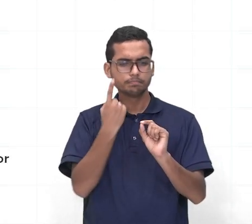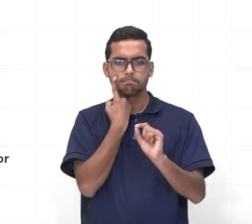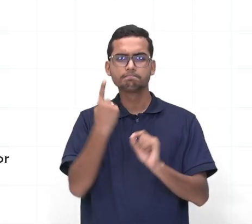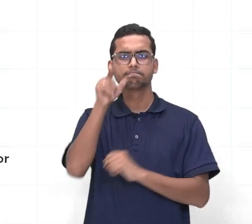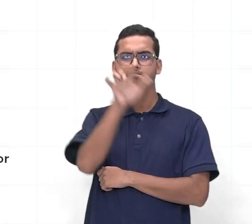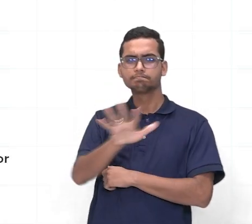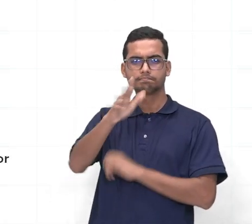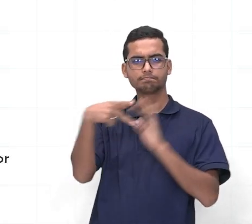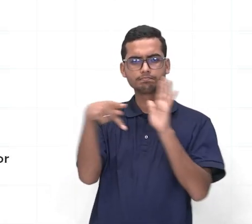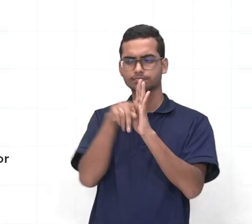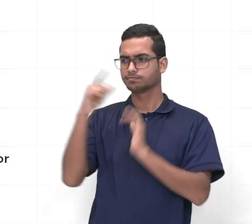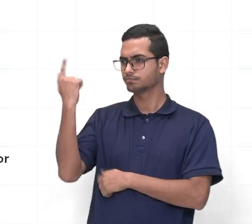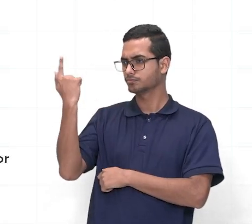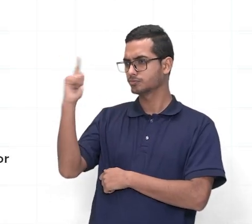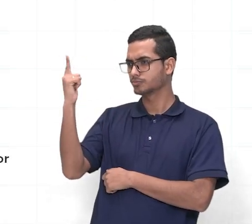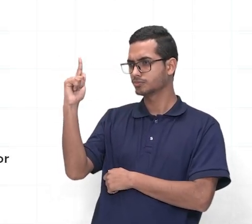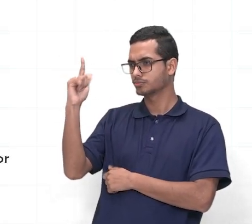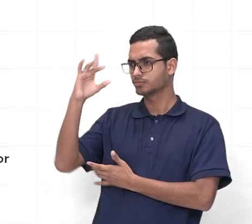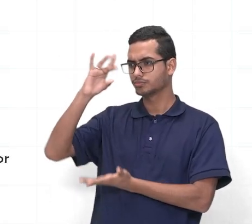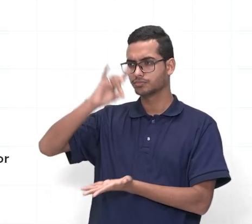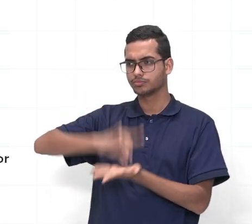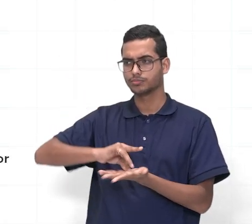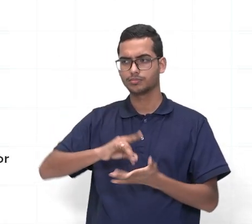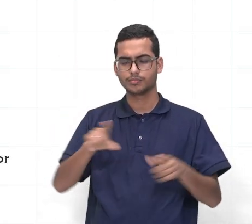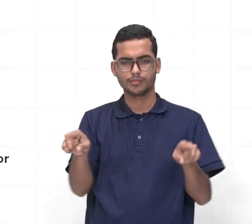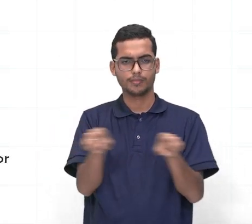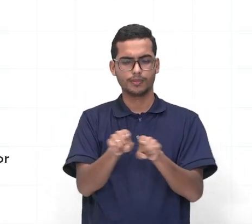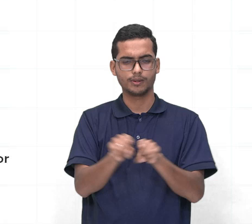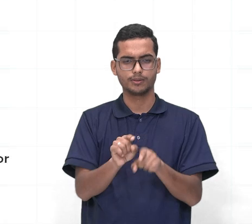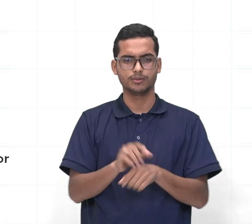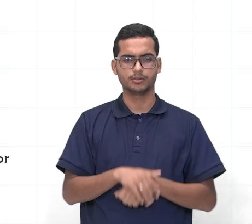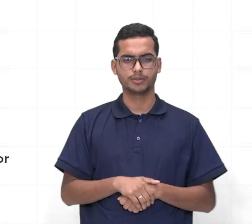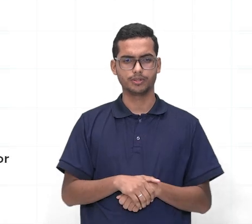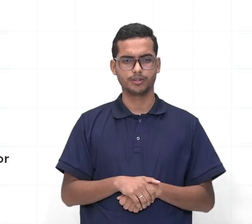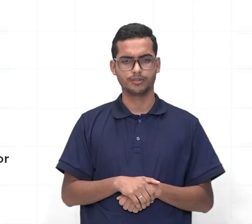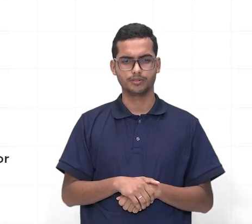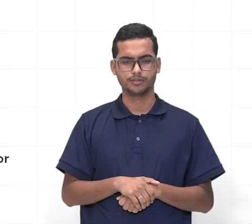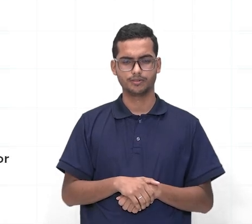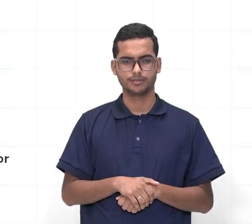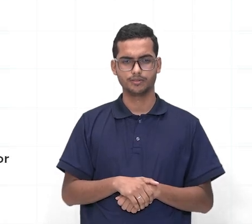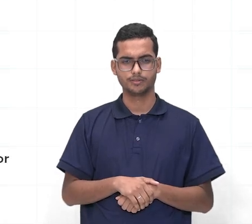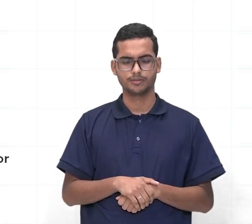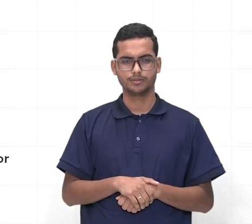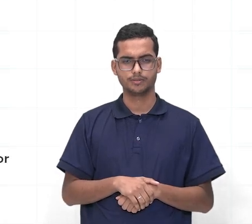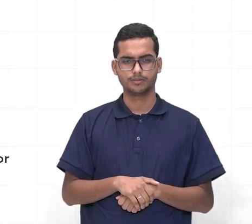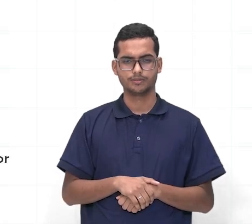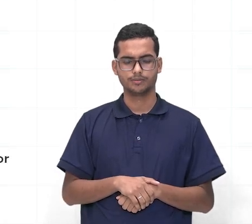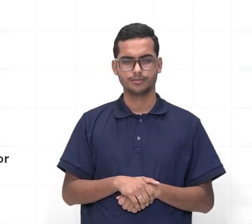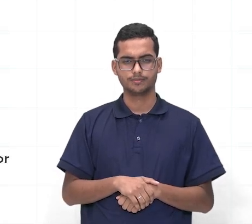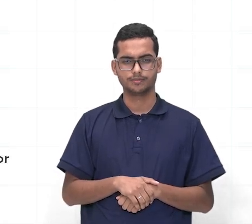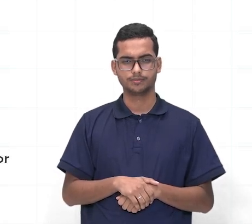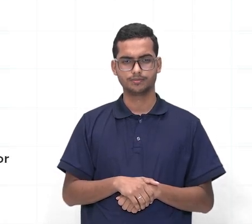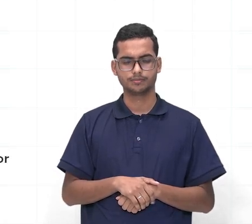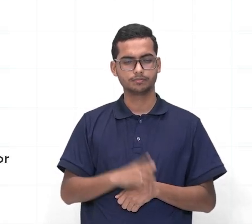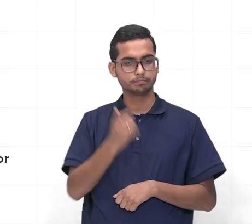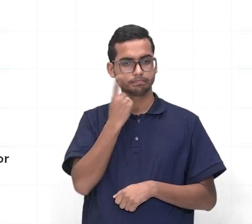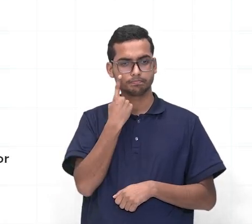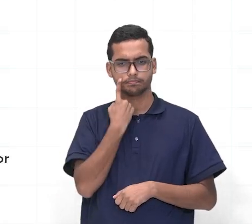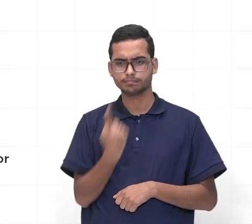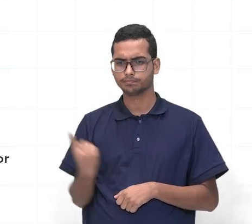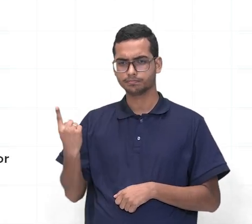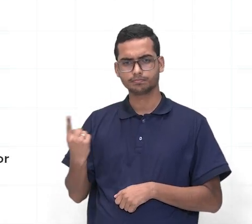área geográfica, nos casos de malária. Então, observe que no restante aqui do